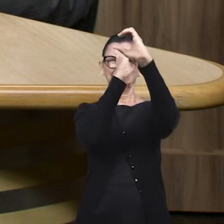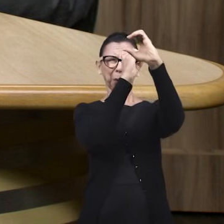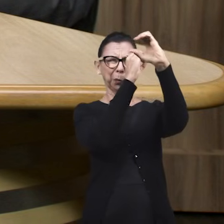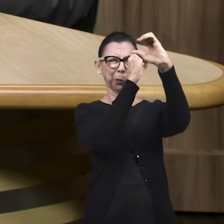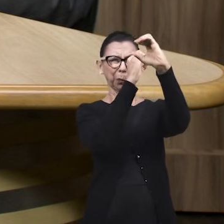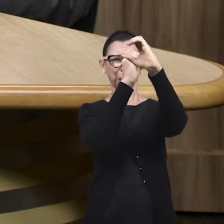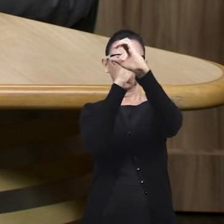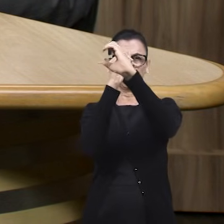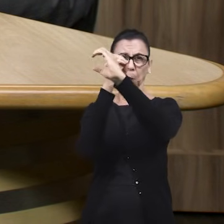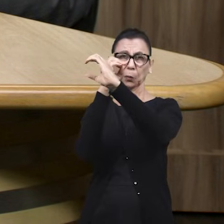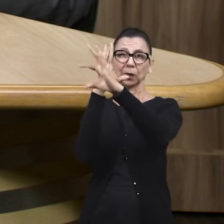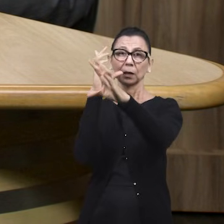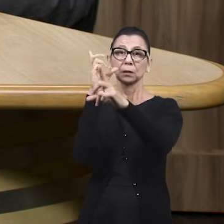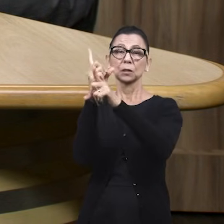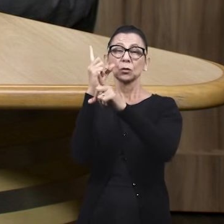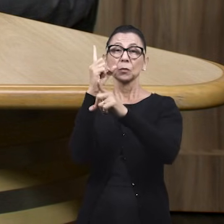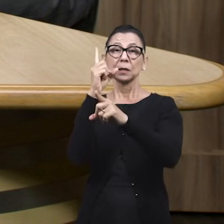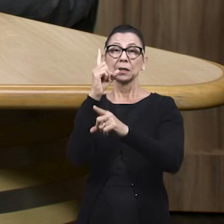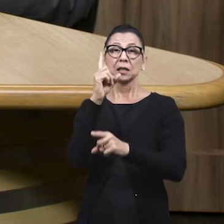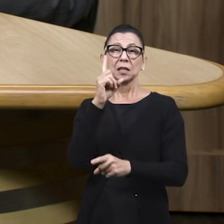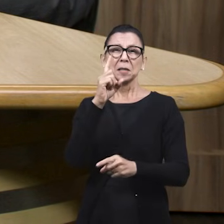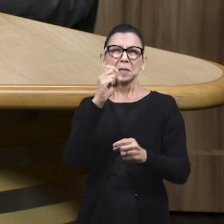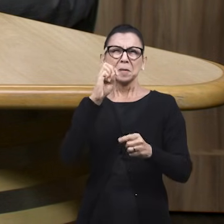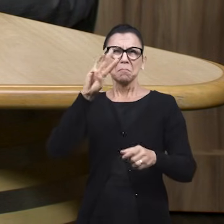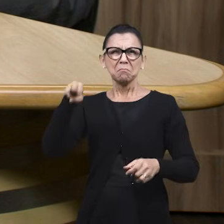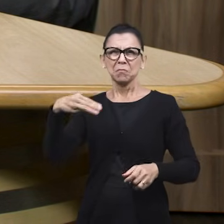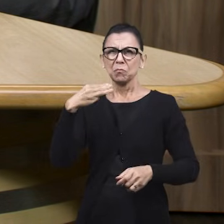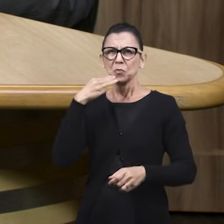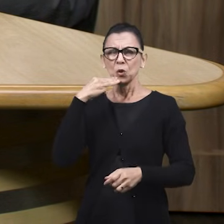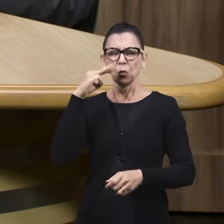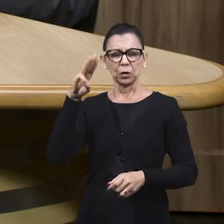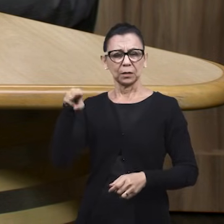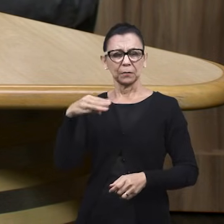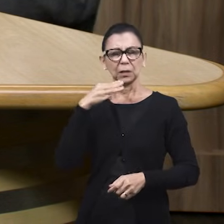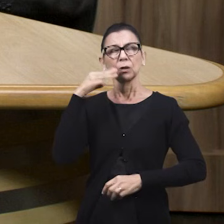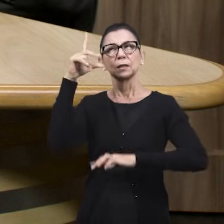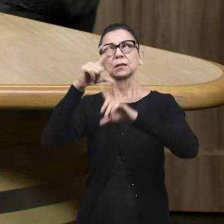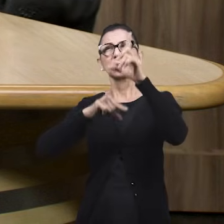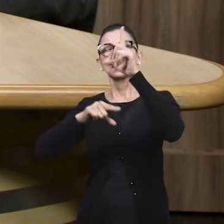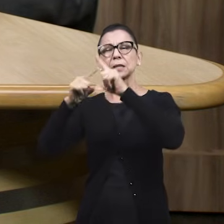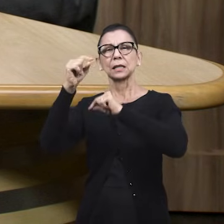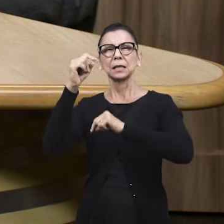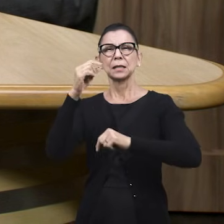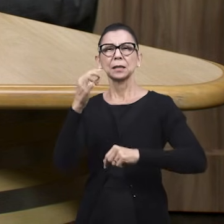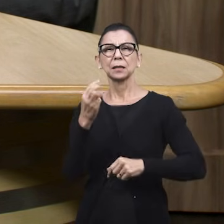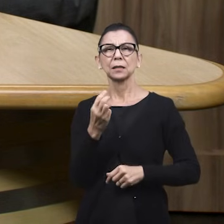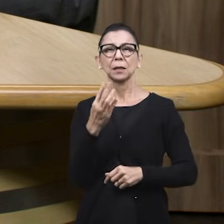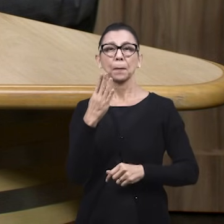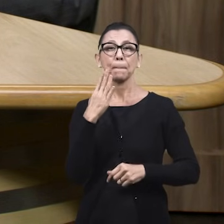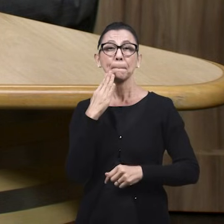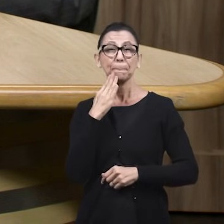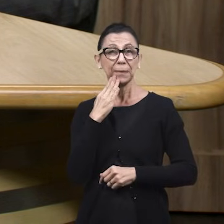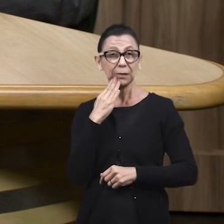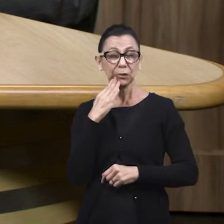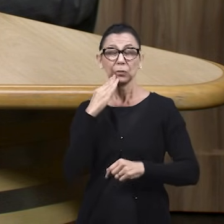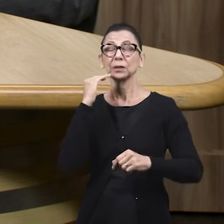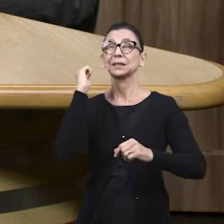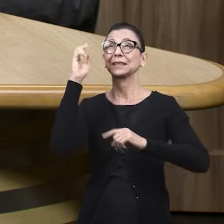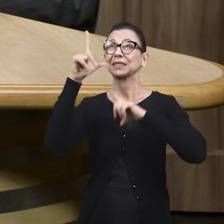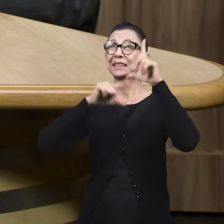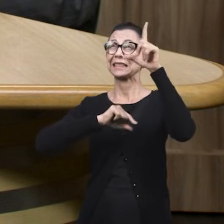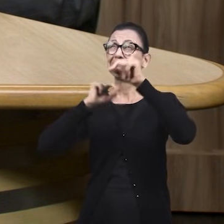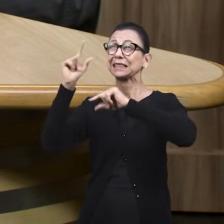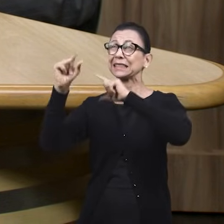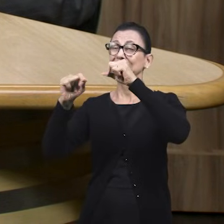E descobriram que há bilhões de estrelas, né? Depois disso inventaram, nós já falamos hoje, em bilhões de galáxias, que são conjuntos